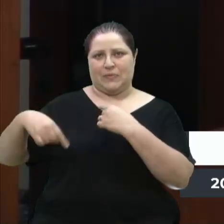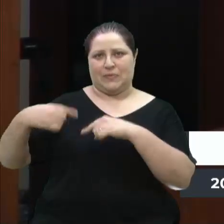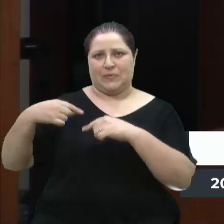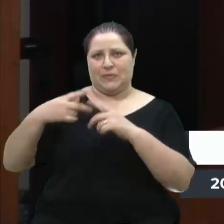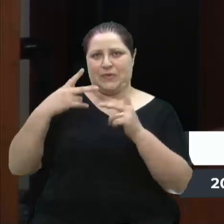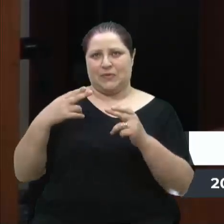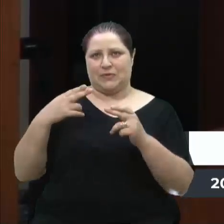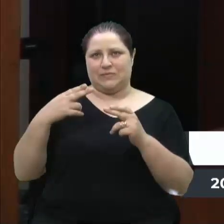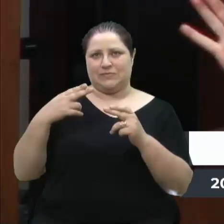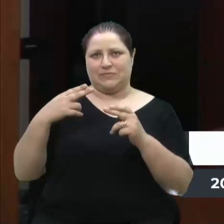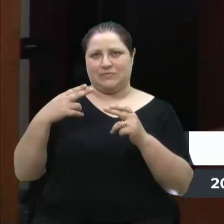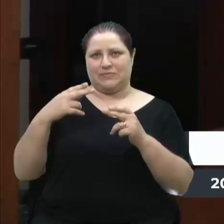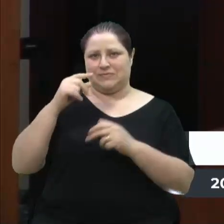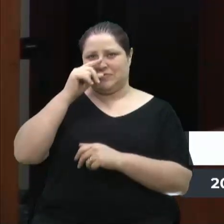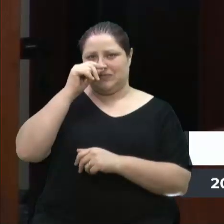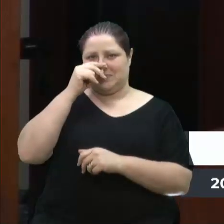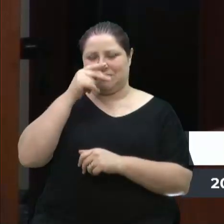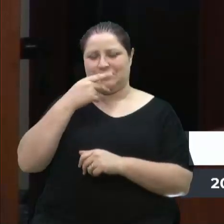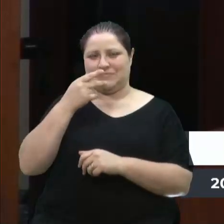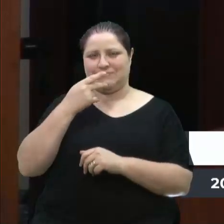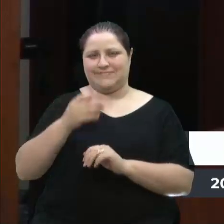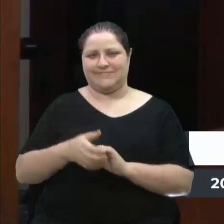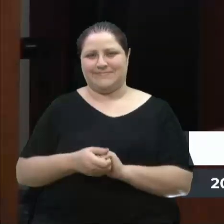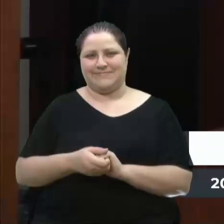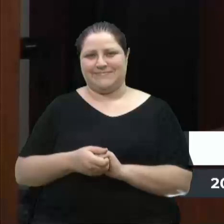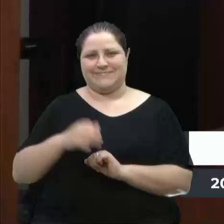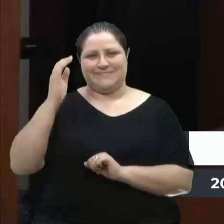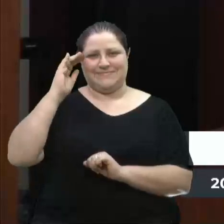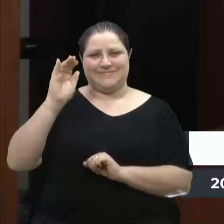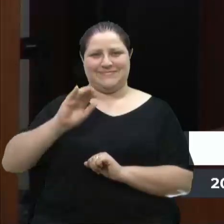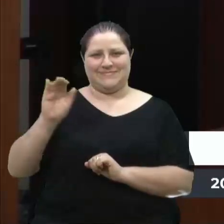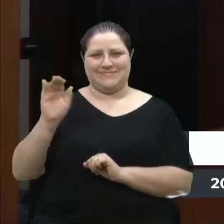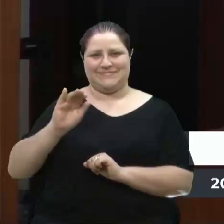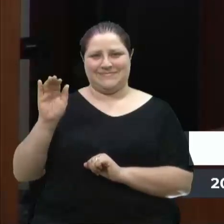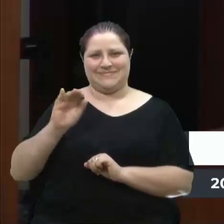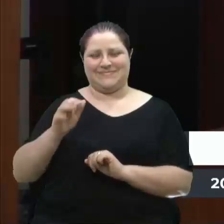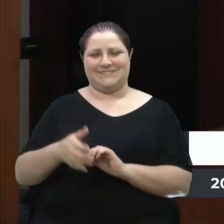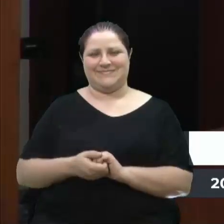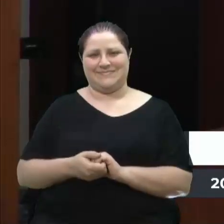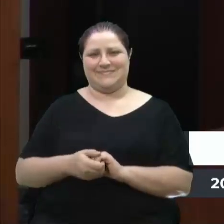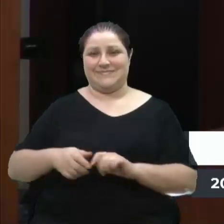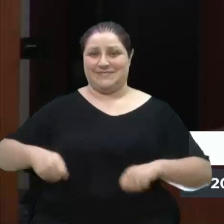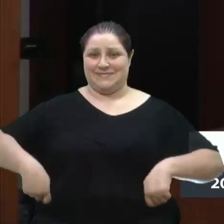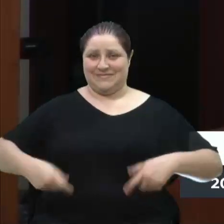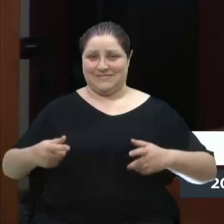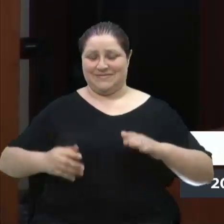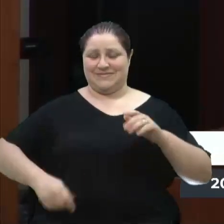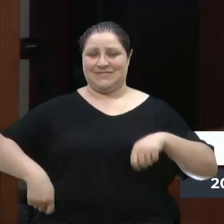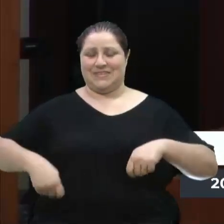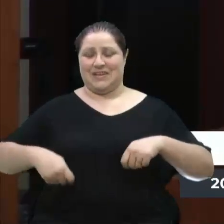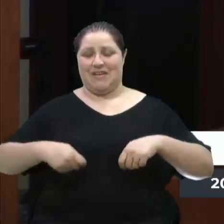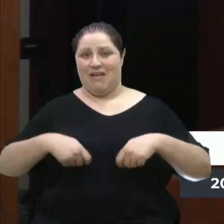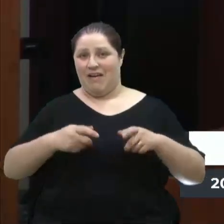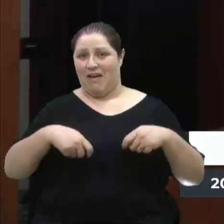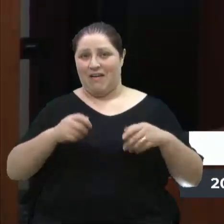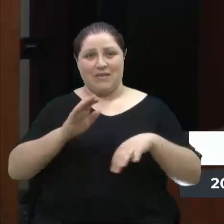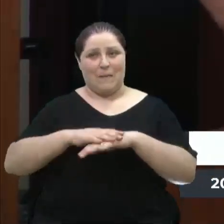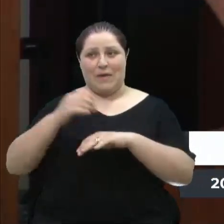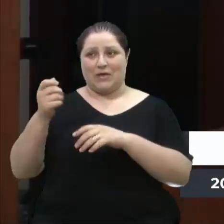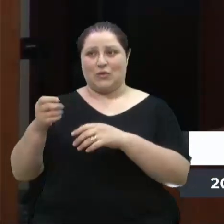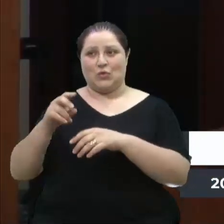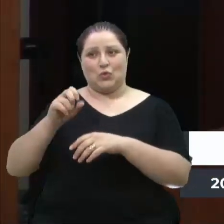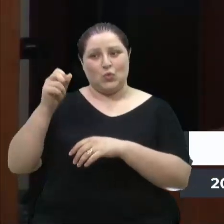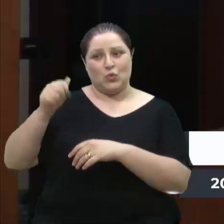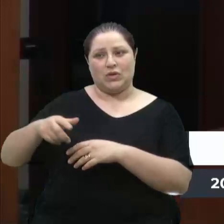vereador Fantinel. Bem tranquilinho, vamos lá. Então, vamos lá. Quando o governo gasta mais do que arrecada, ele tem